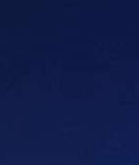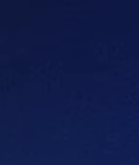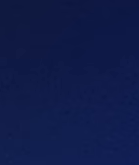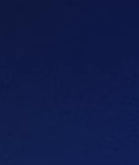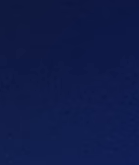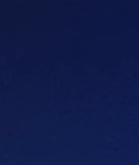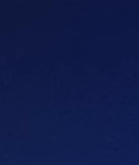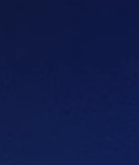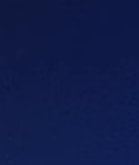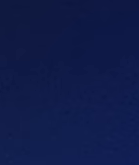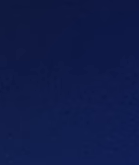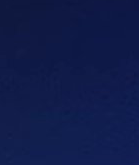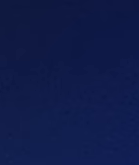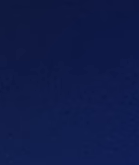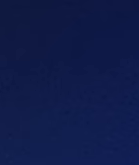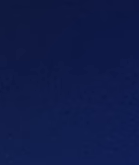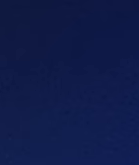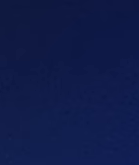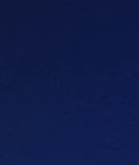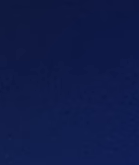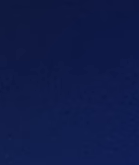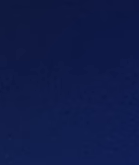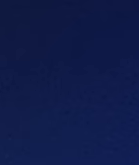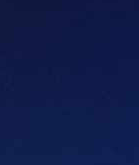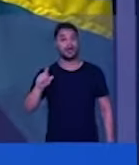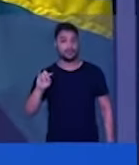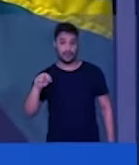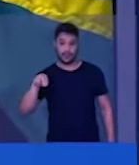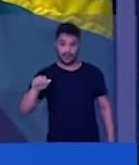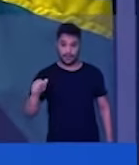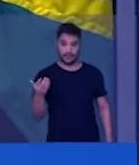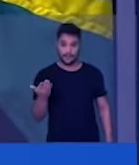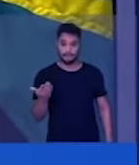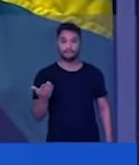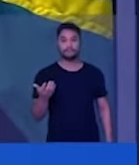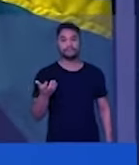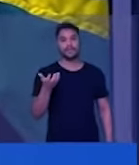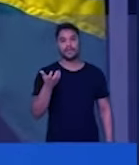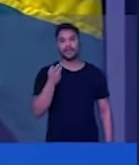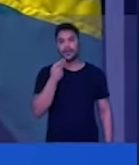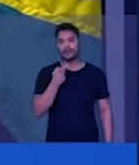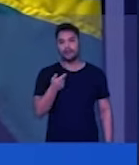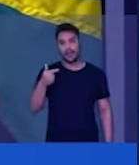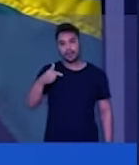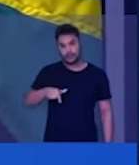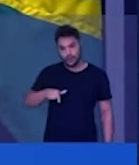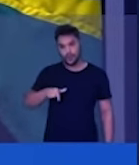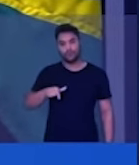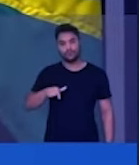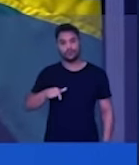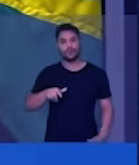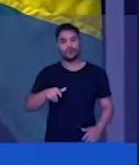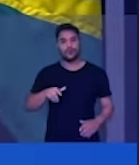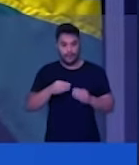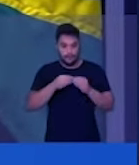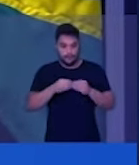Martins. Marcel Van Hatten subiu à tribuna e não se intimidou. E quero abordar novamente o caso que não afeta a